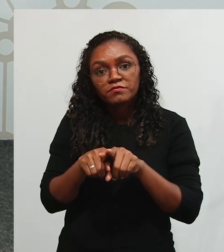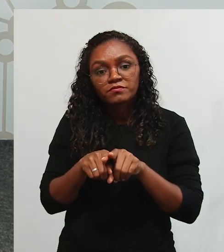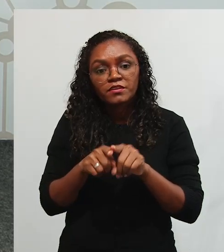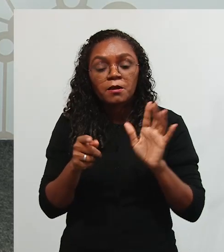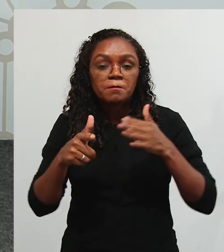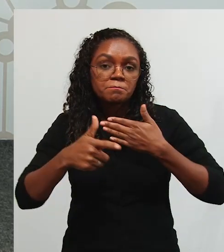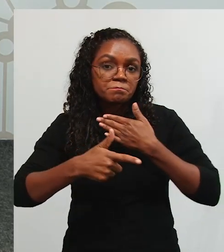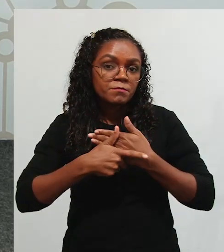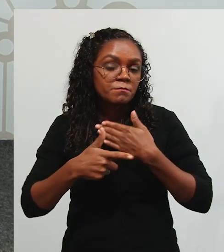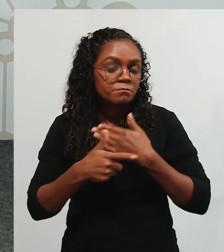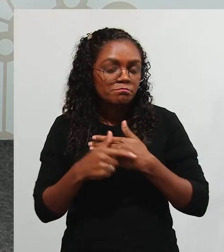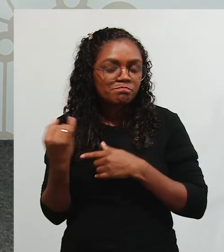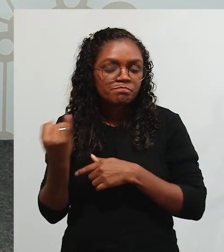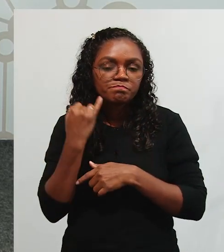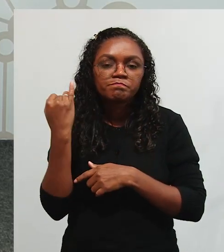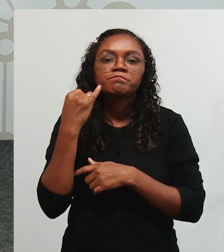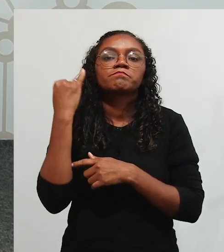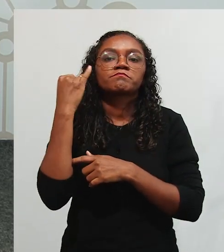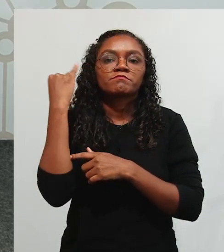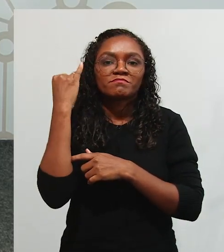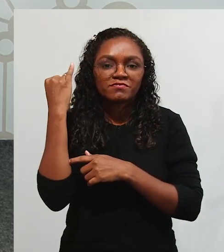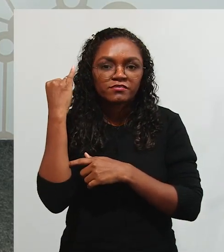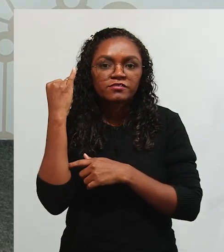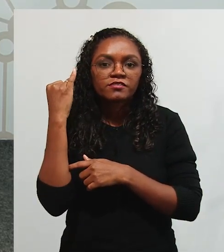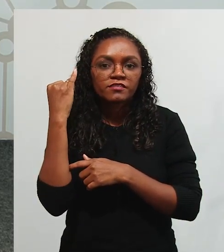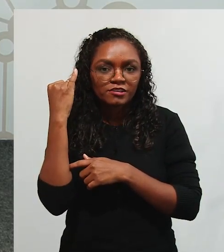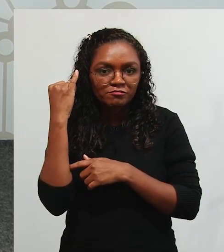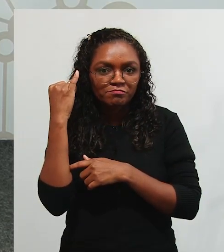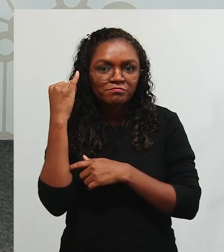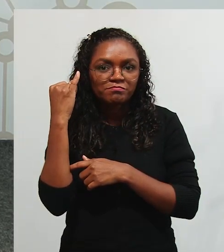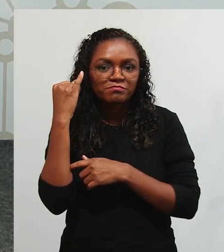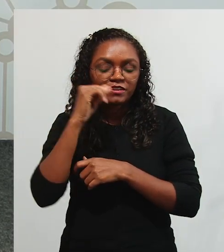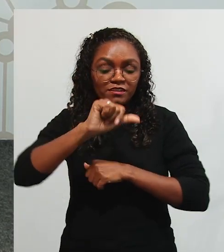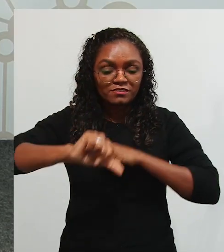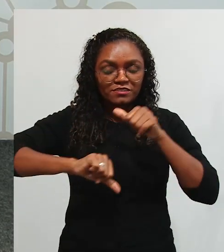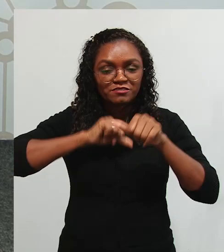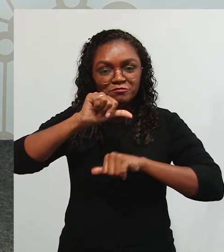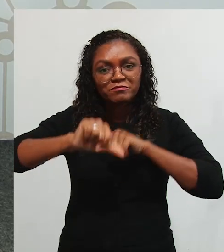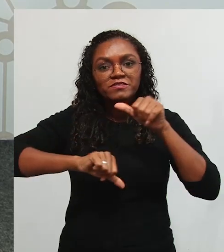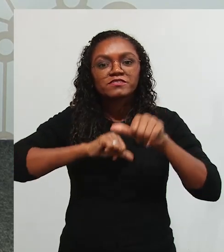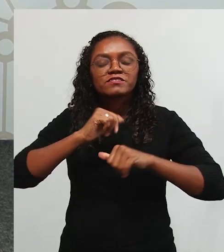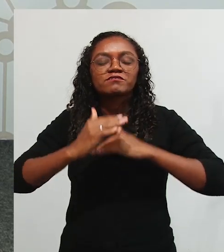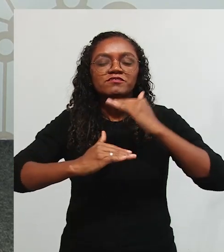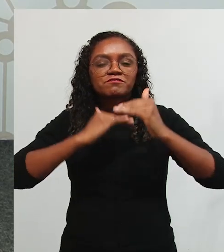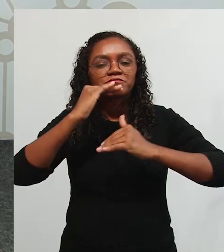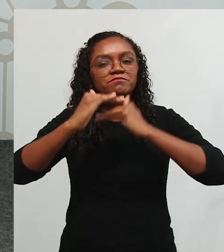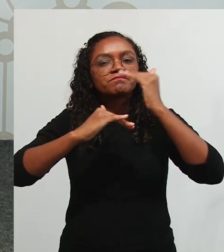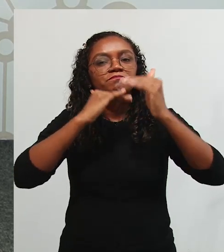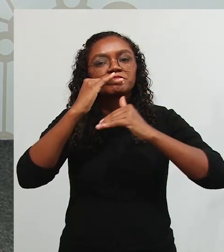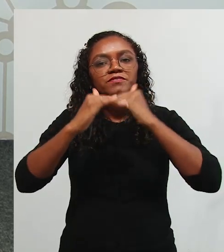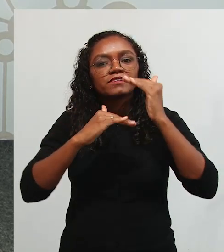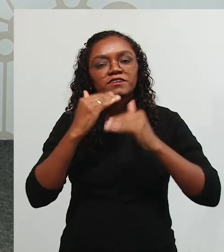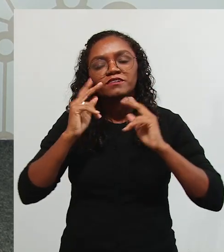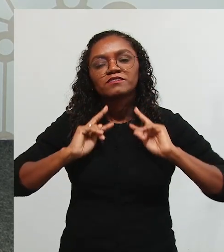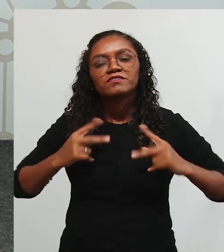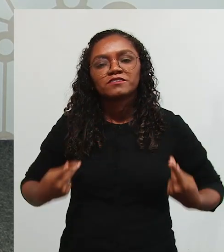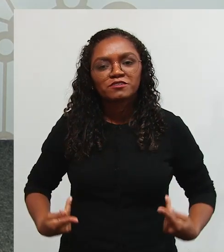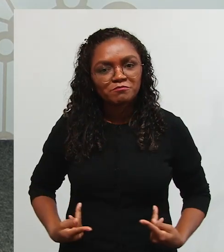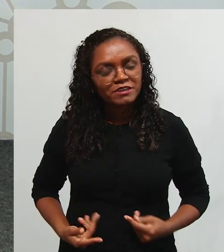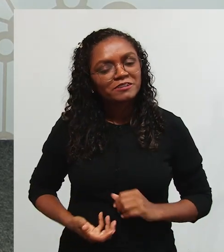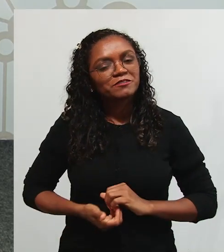tem um papel fundamental na transformação e no desenvolvimento dos seres